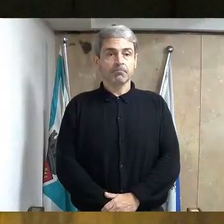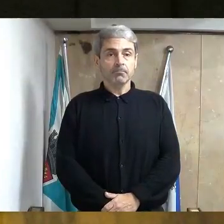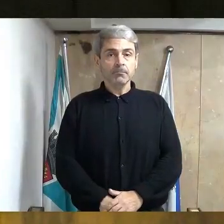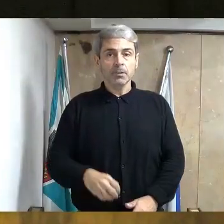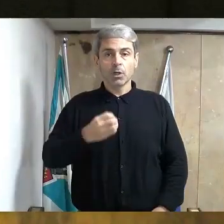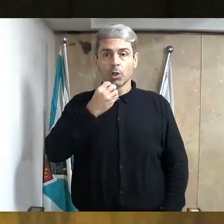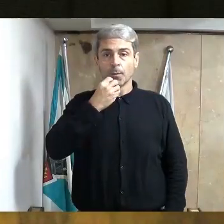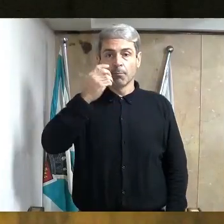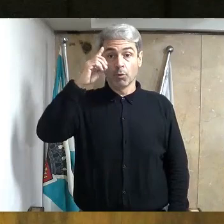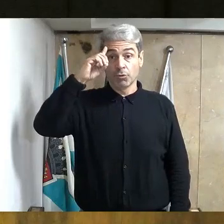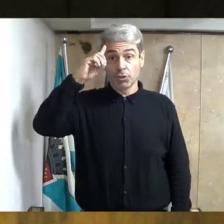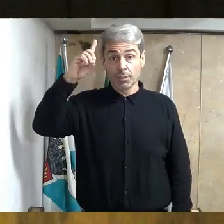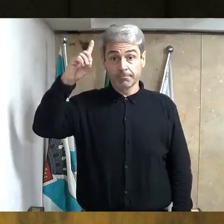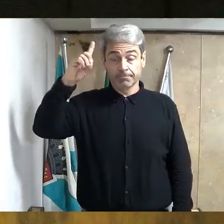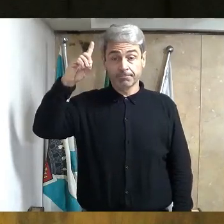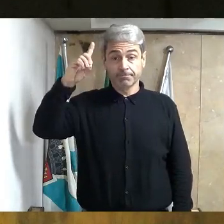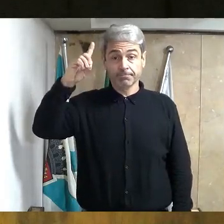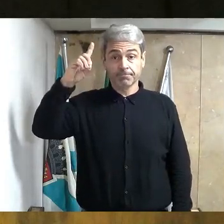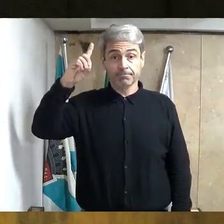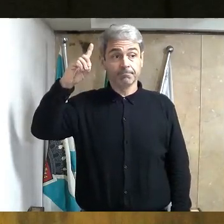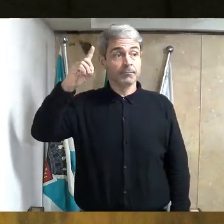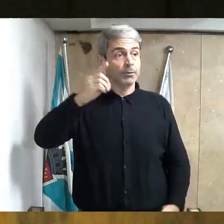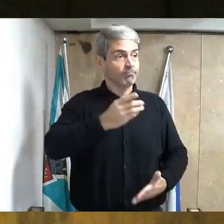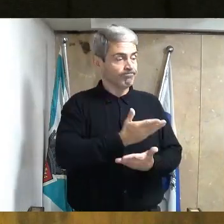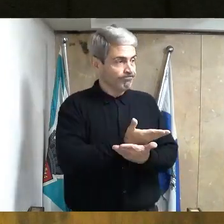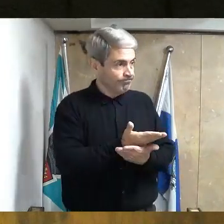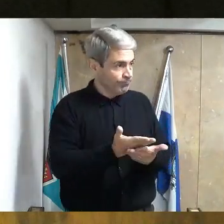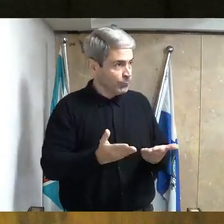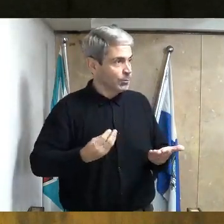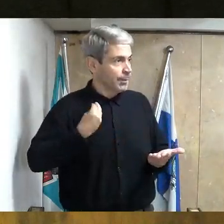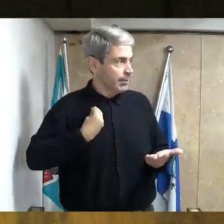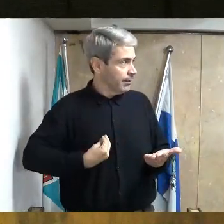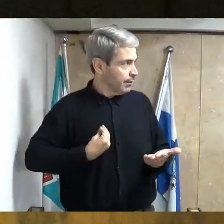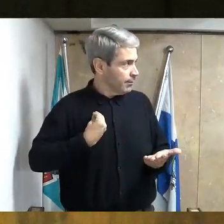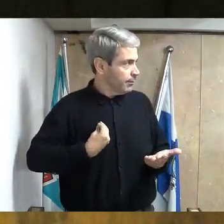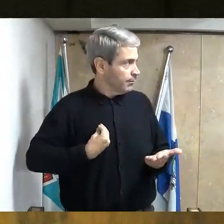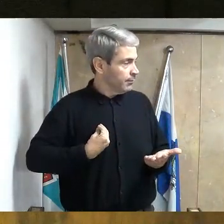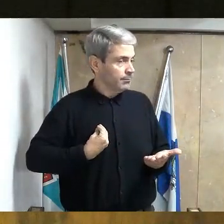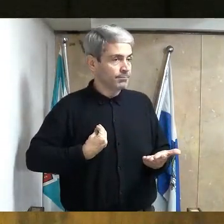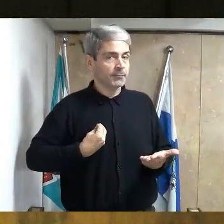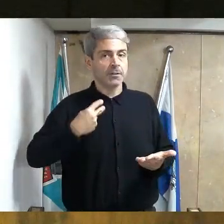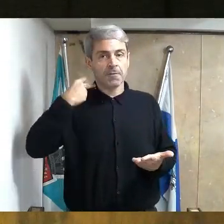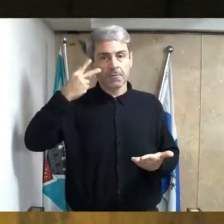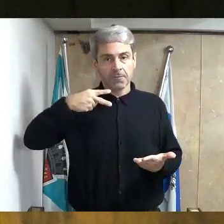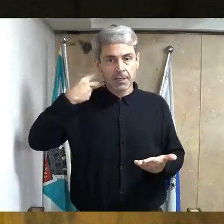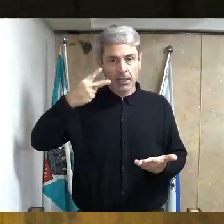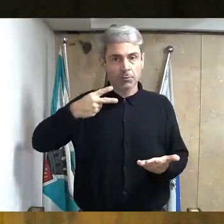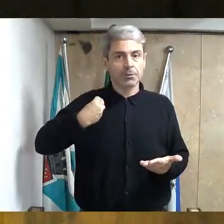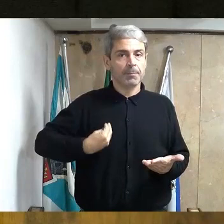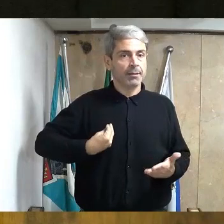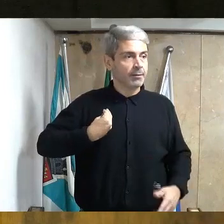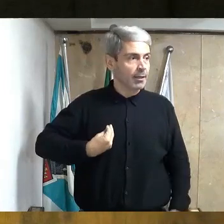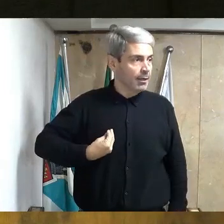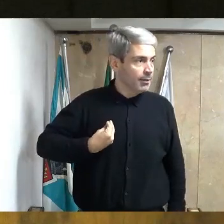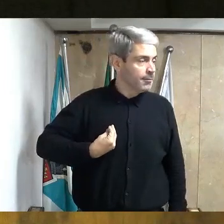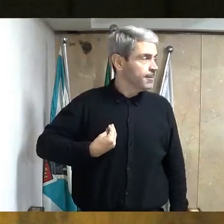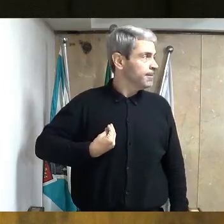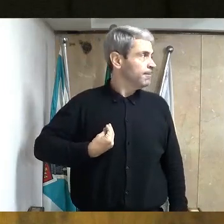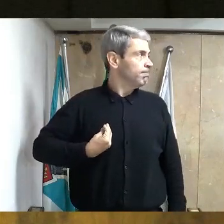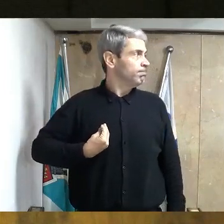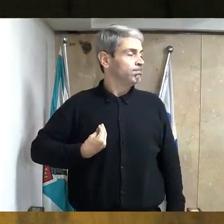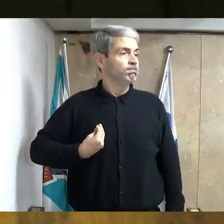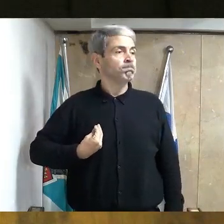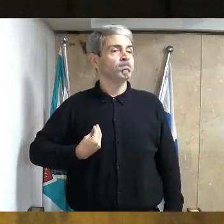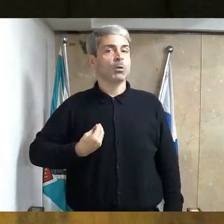Bom dia, quero dar um bom dia a todos, meus pares aí presentes, dar